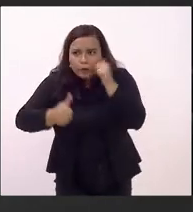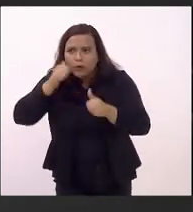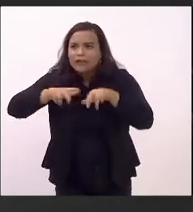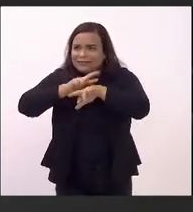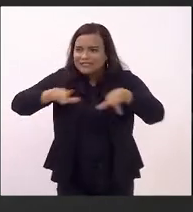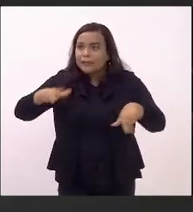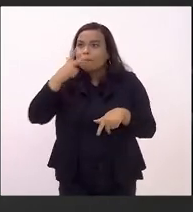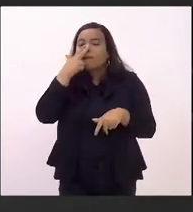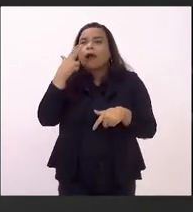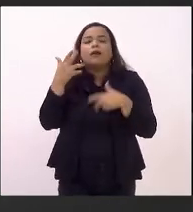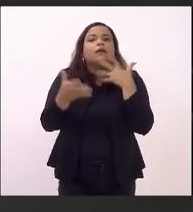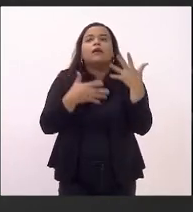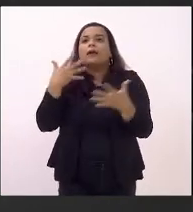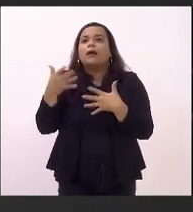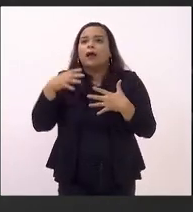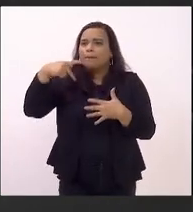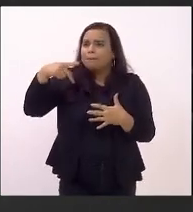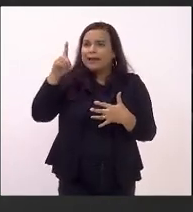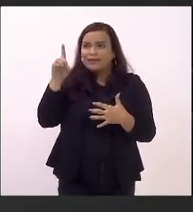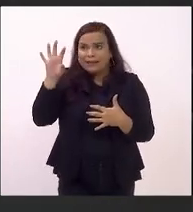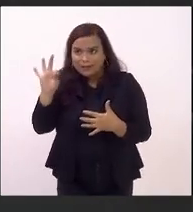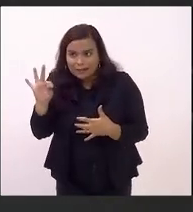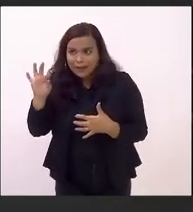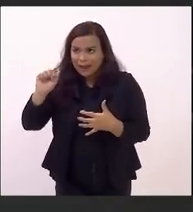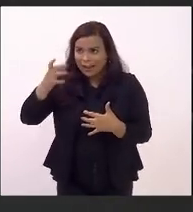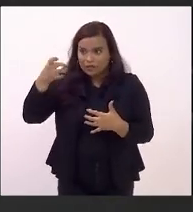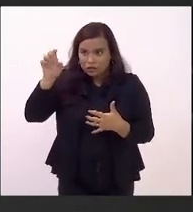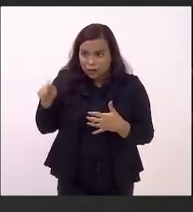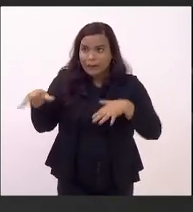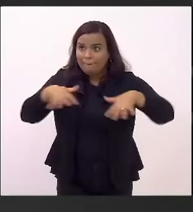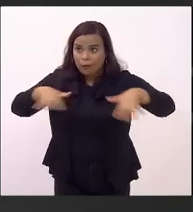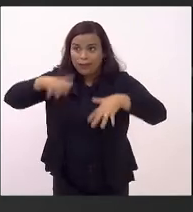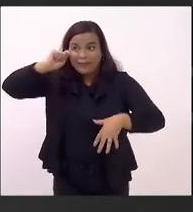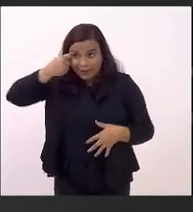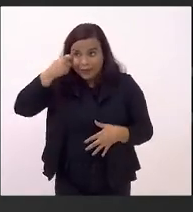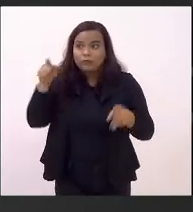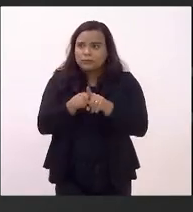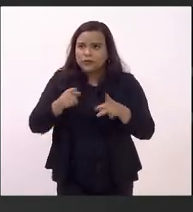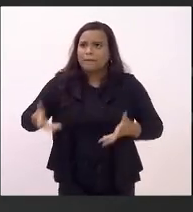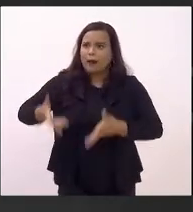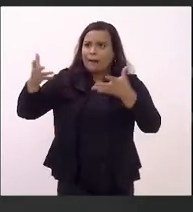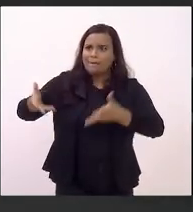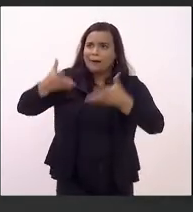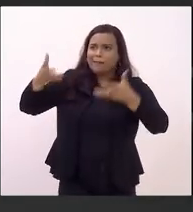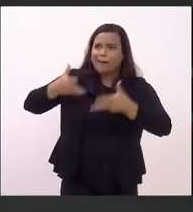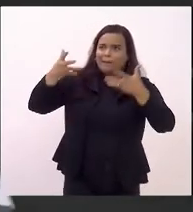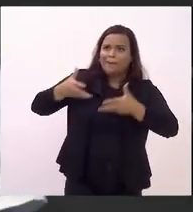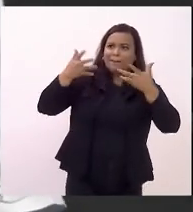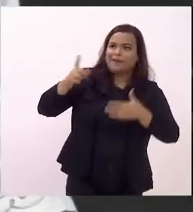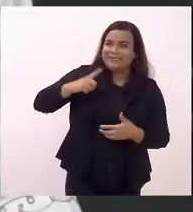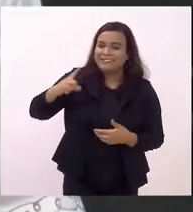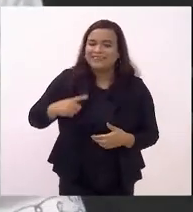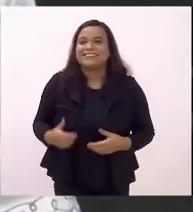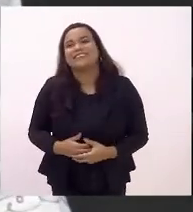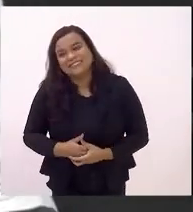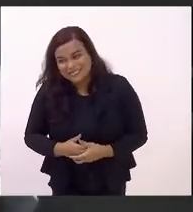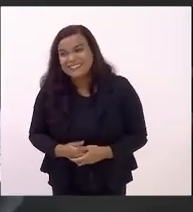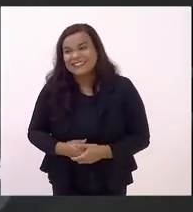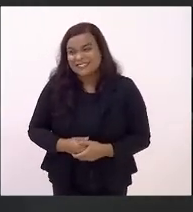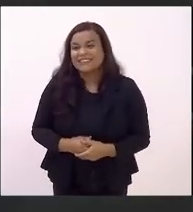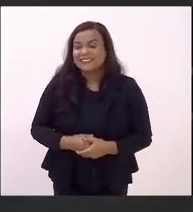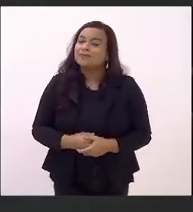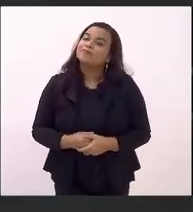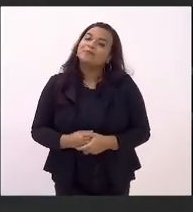Parece que depois do PDT, Axé e o Movimento Negro é quem mais me empurra. É interessante isso,